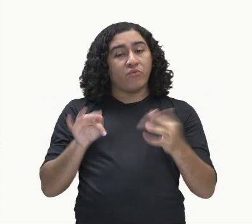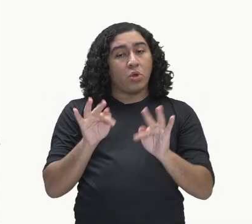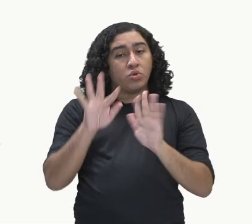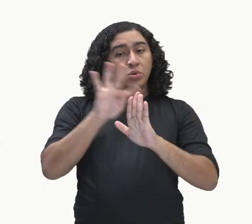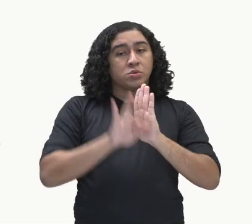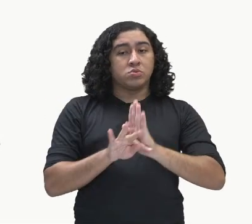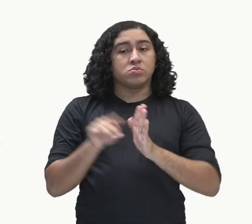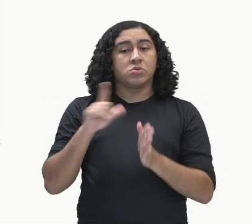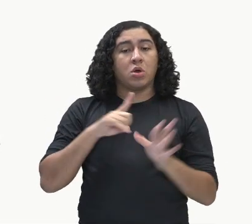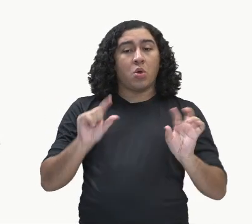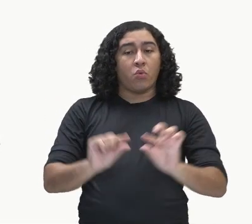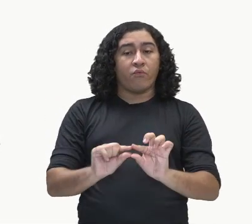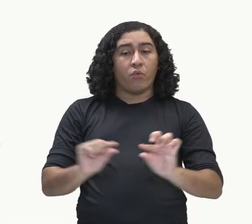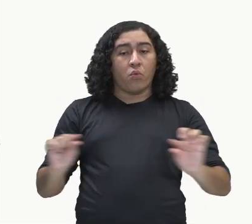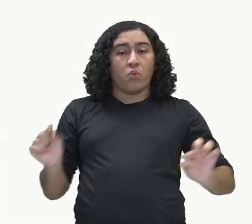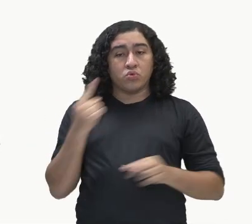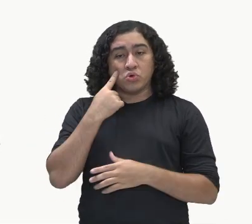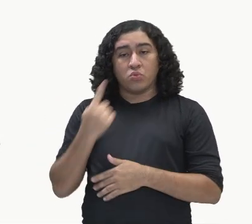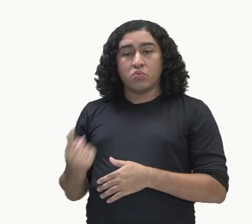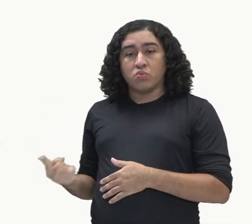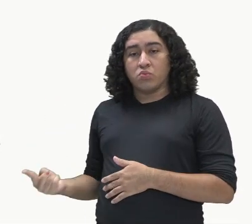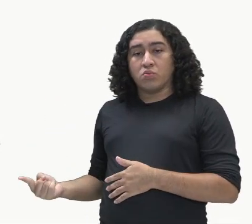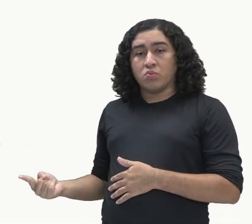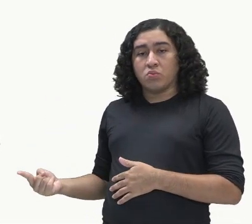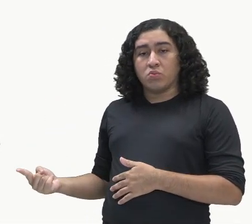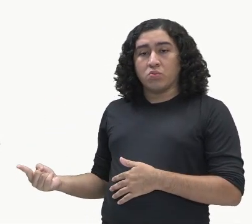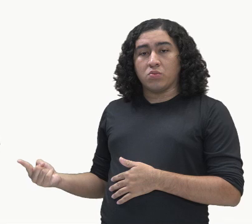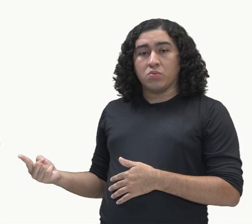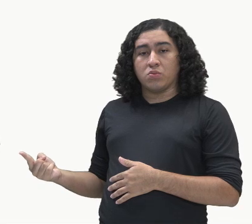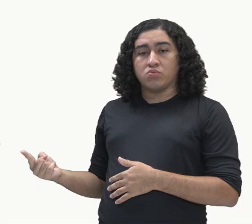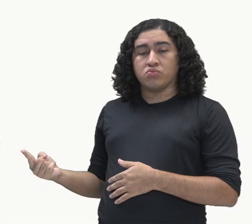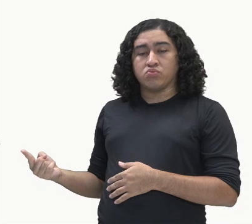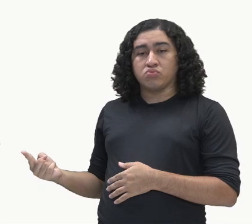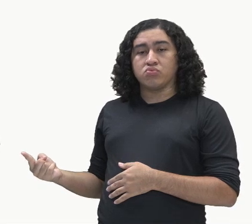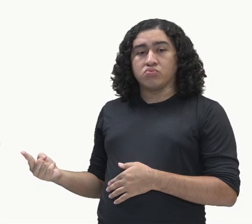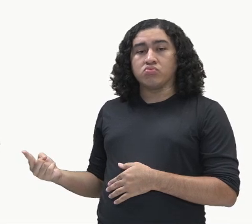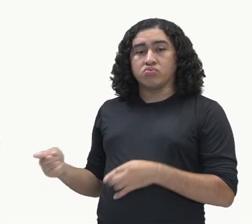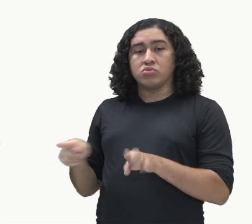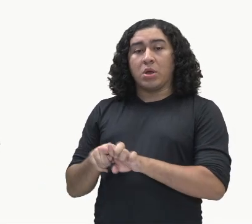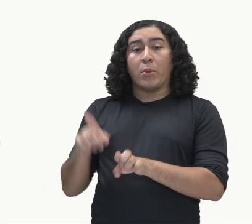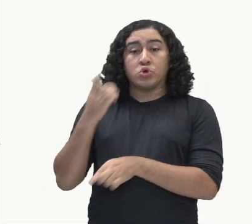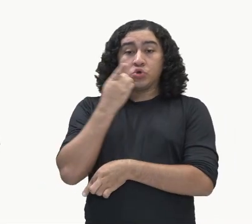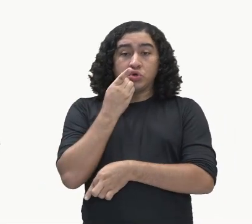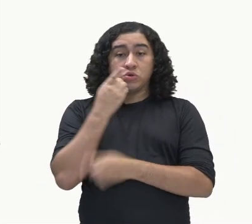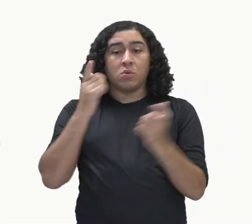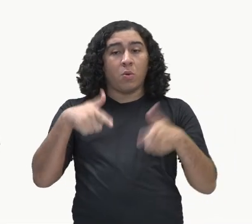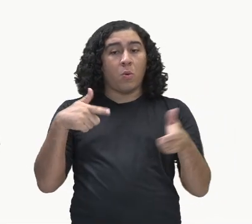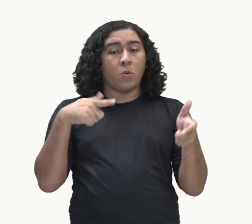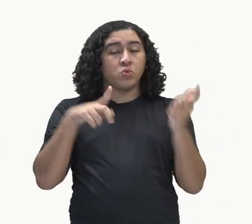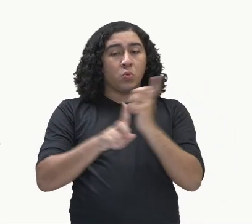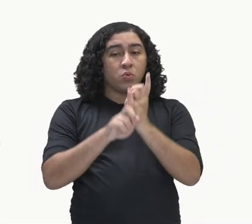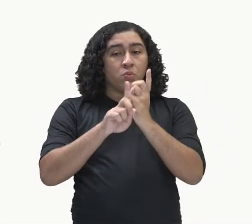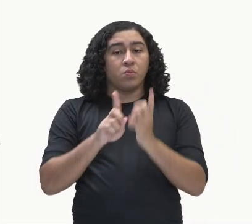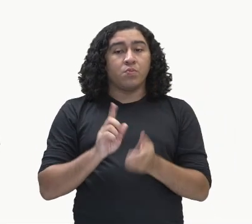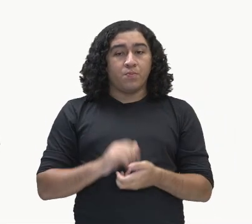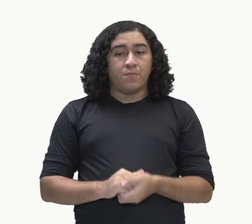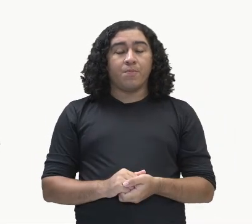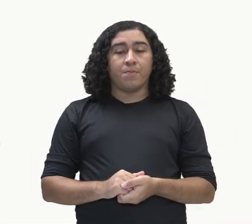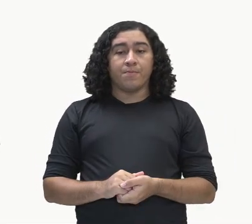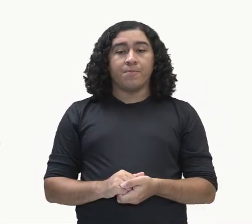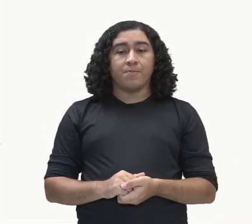tem a fonte, de onde foi retirado isso, certo? A data, de onde foi tirado também,